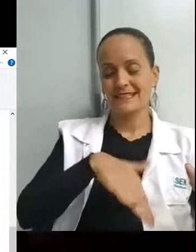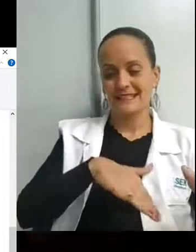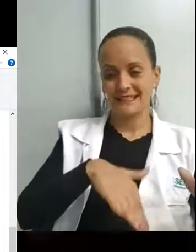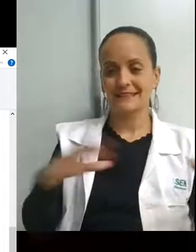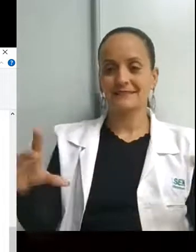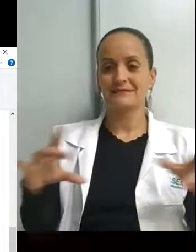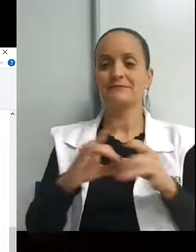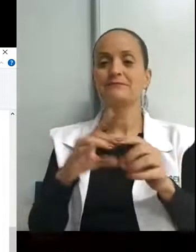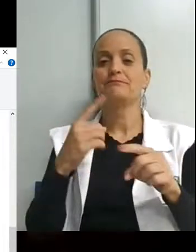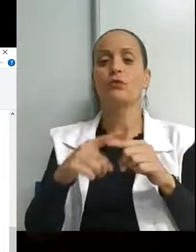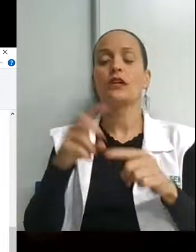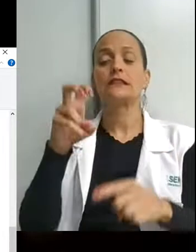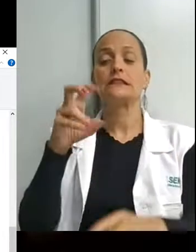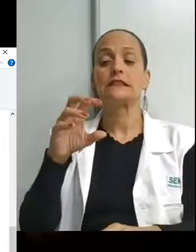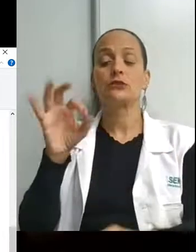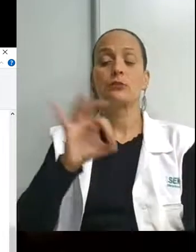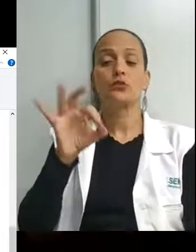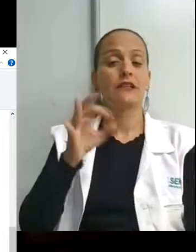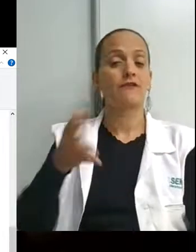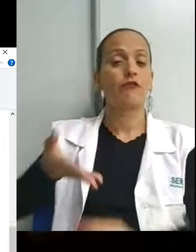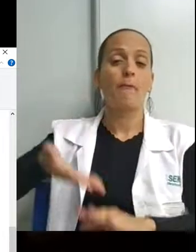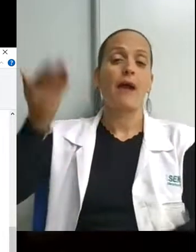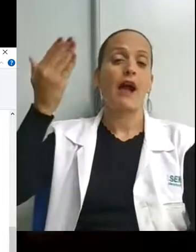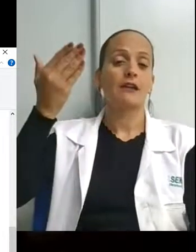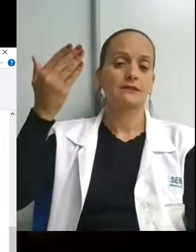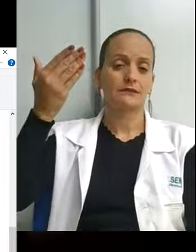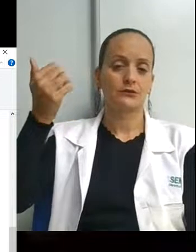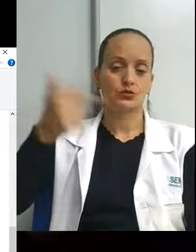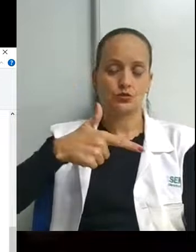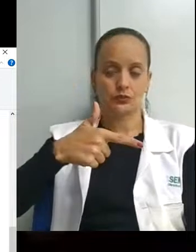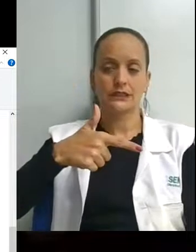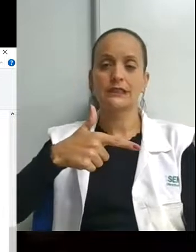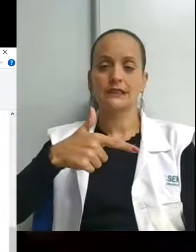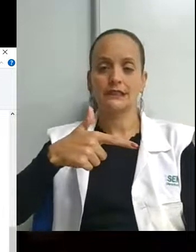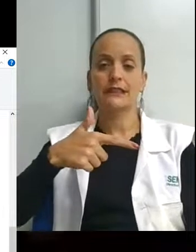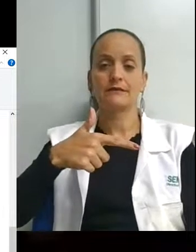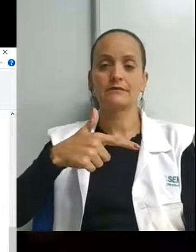5%. O valor total da queda de tensão foi quanto?